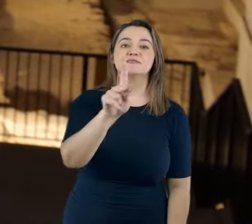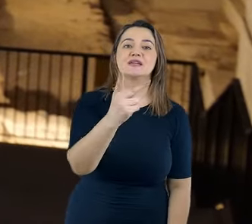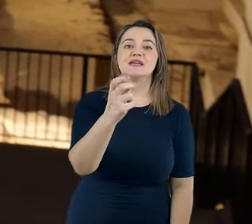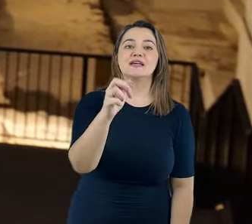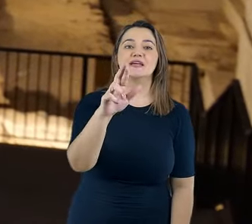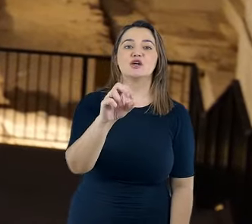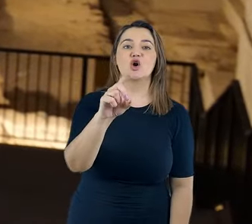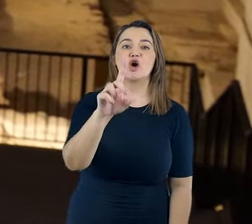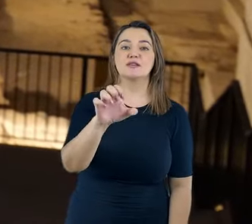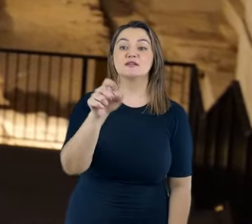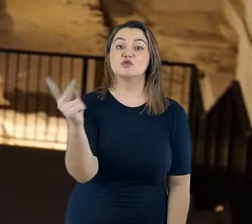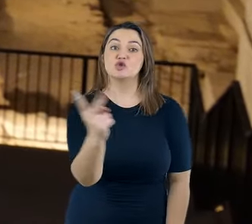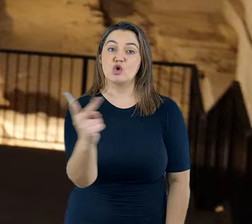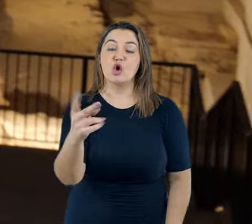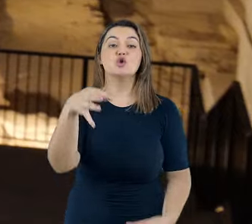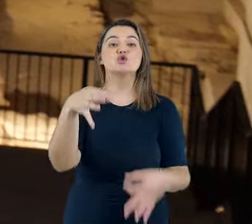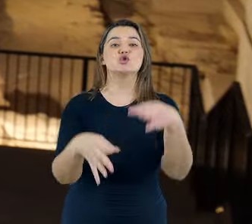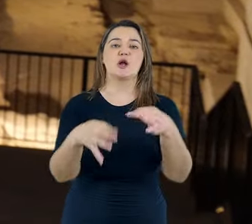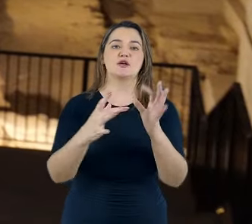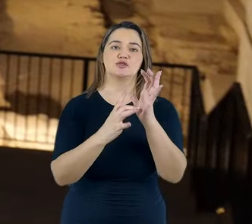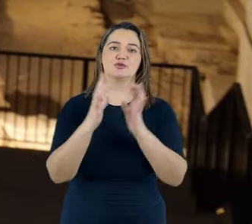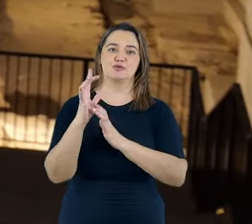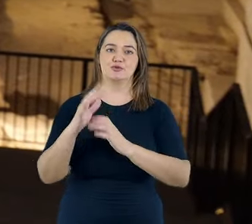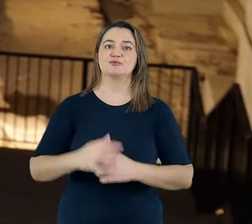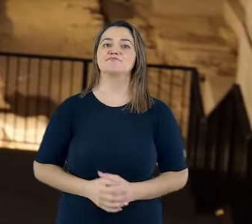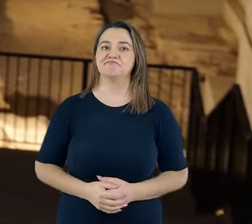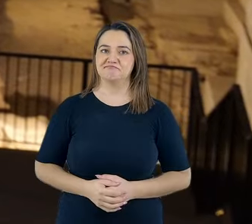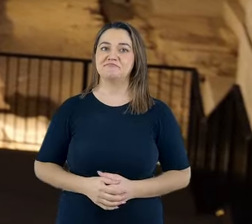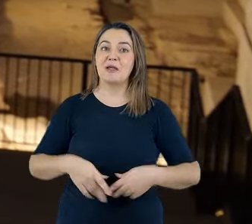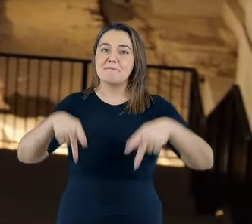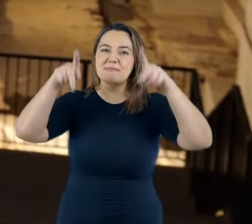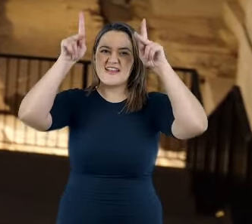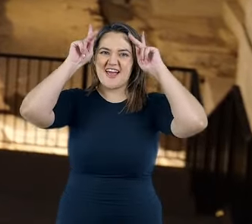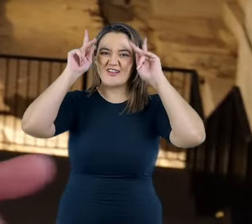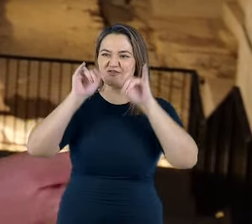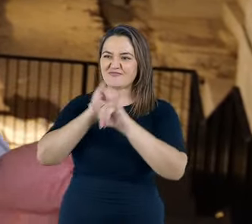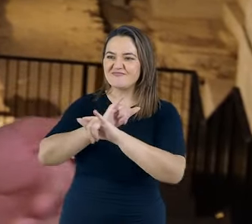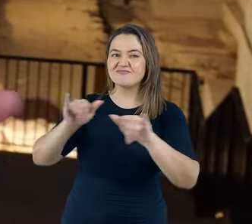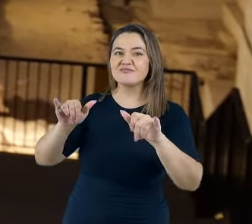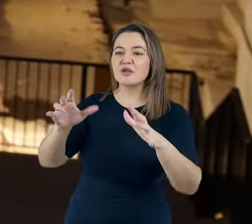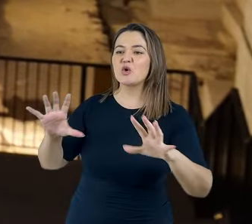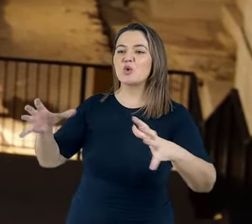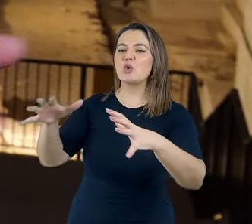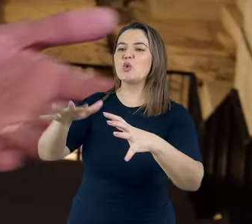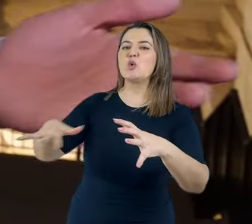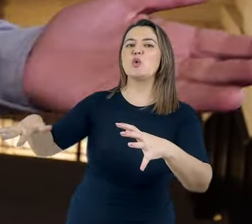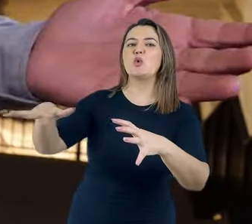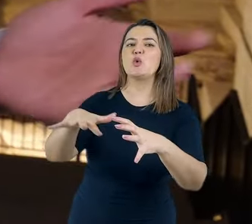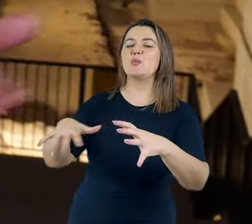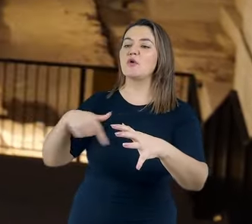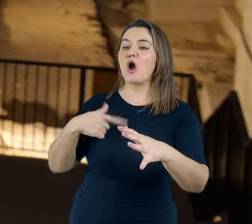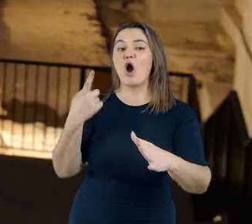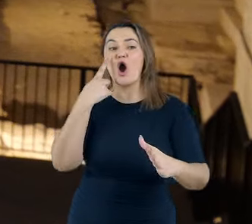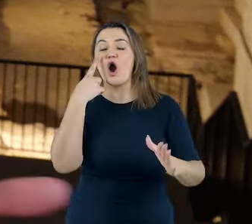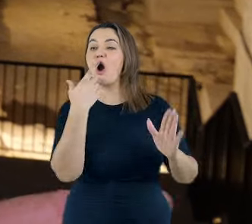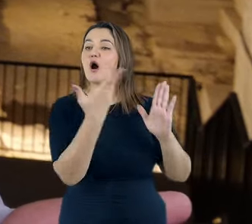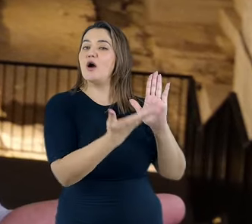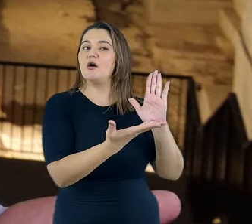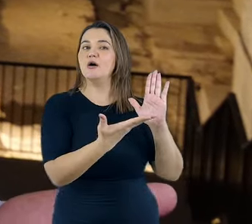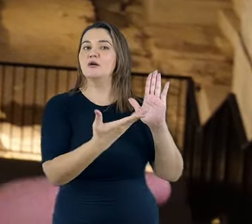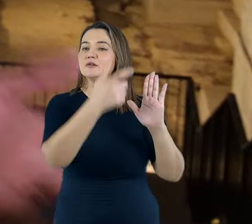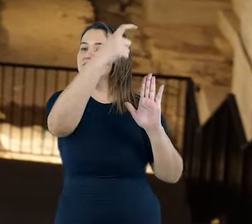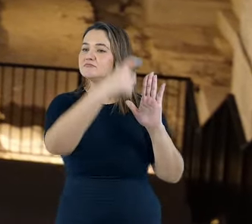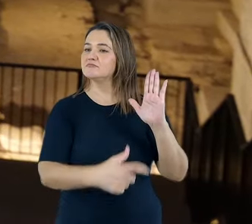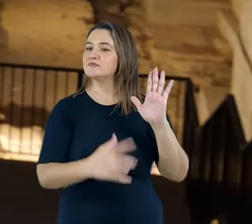Herodes, de acordo com a narrativa dos evangelhos. Foi aqui que Pilatos falou para a multidão: "Eti homo, eis o